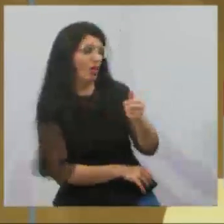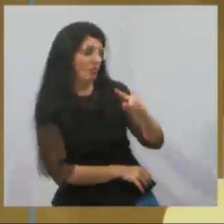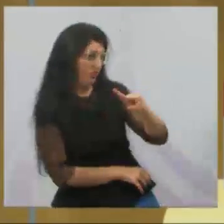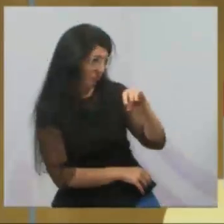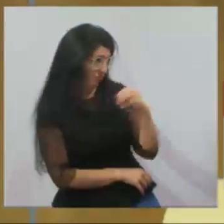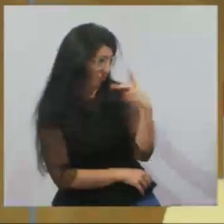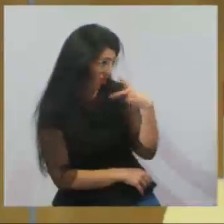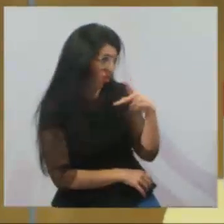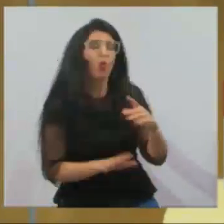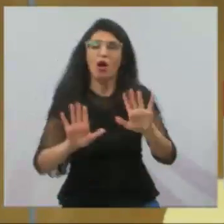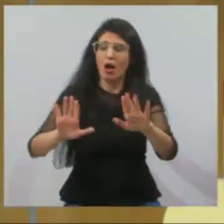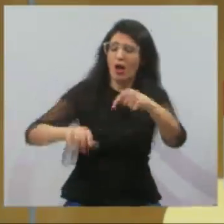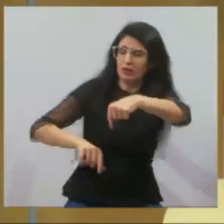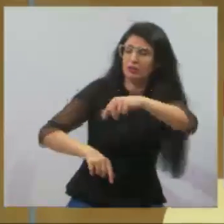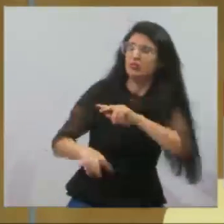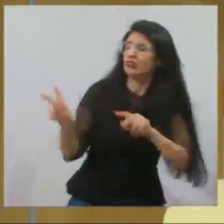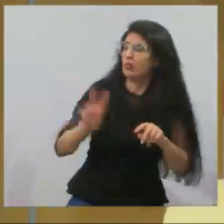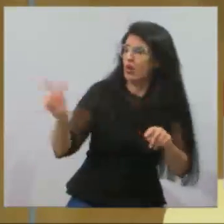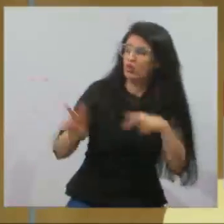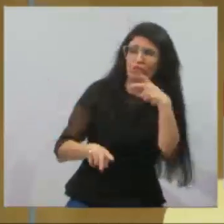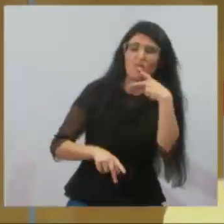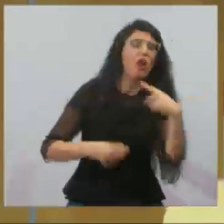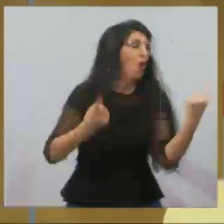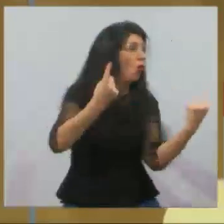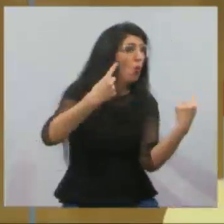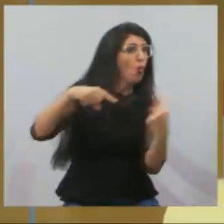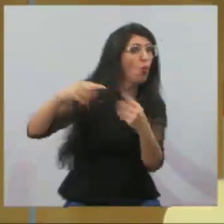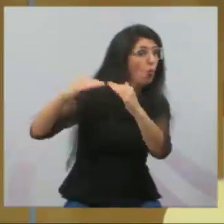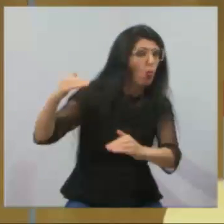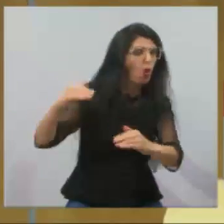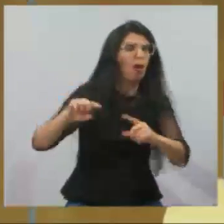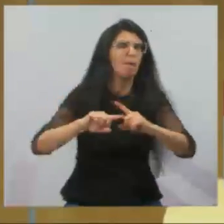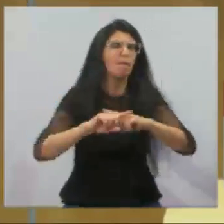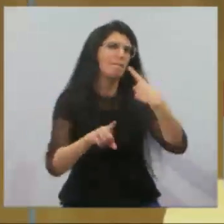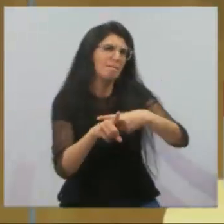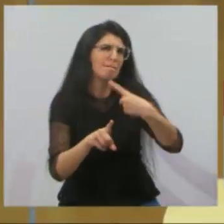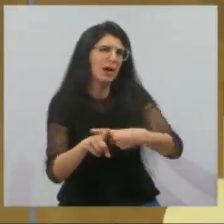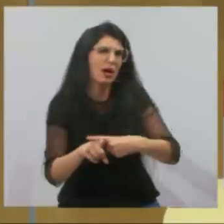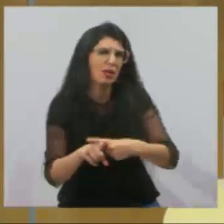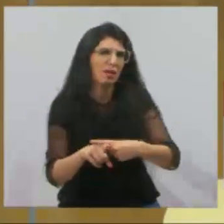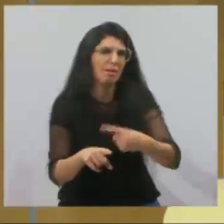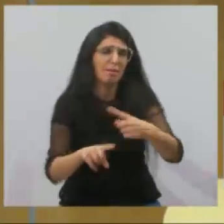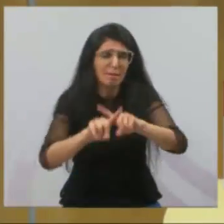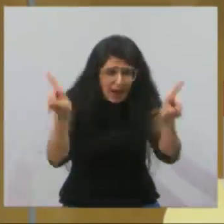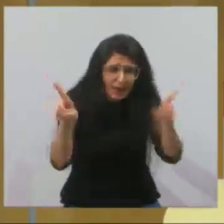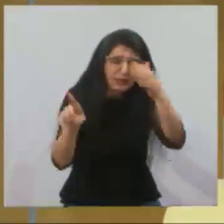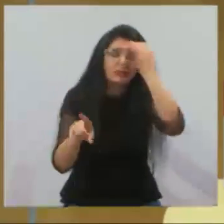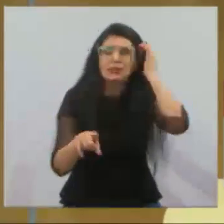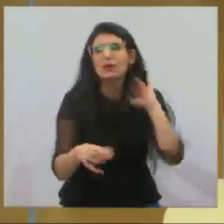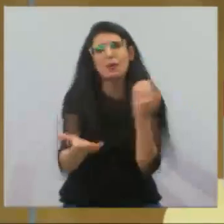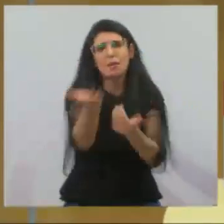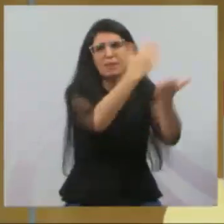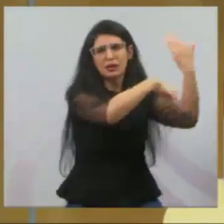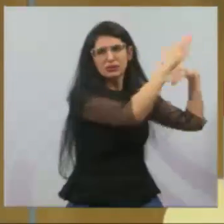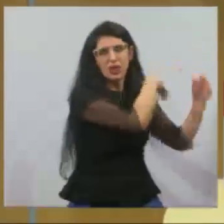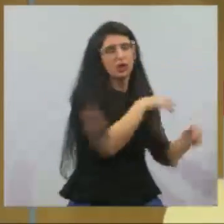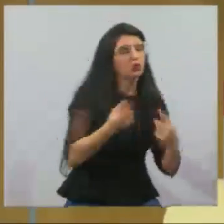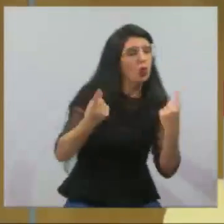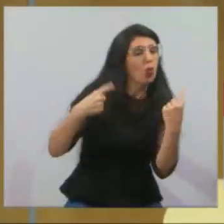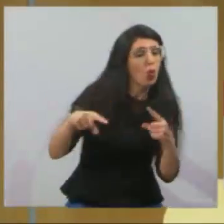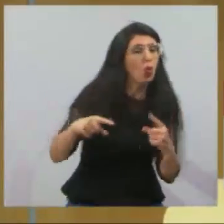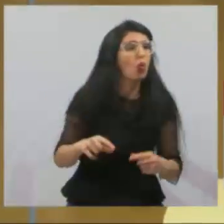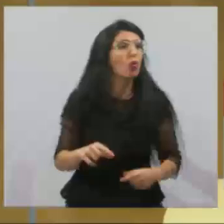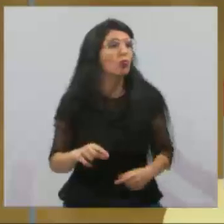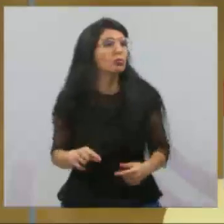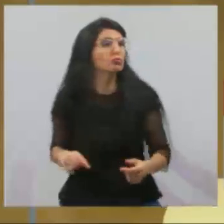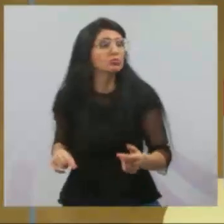vereador que está se posicionando hoje contrário, mas que lá atrás votou contra os servidores nessa casa, votou contra o aumento, né, dos